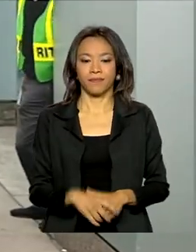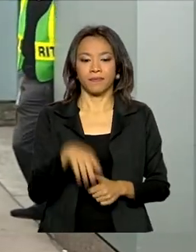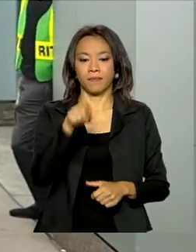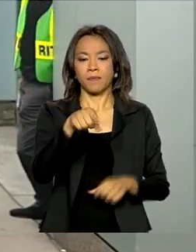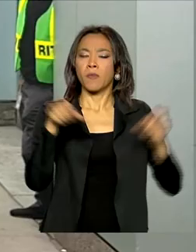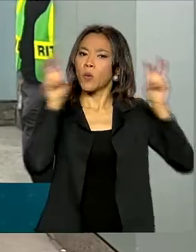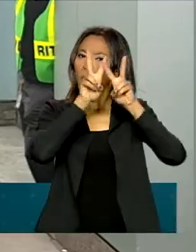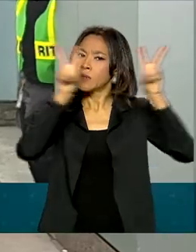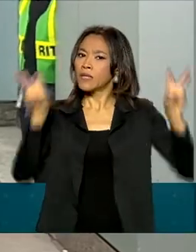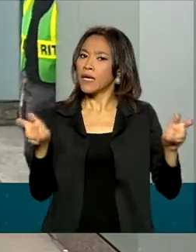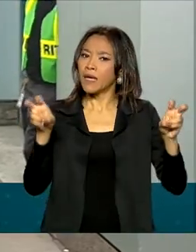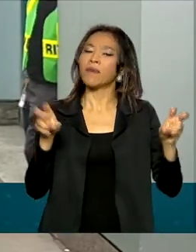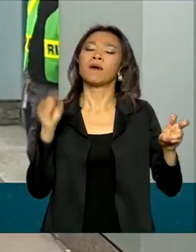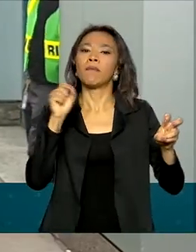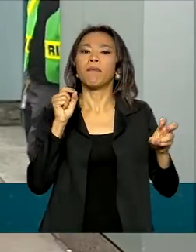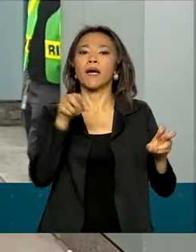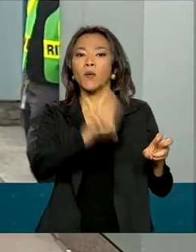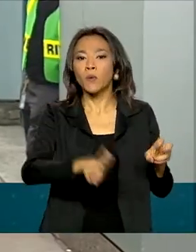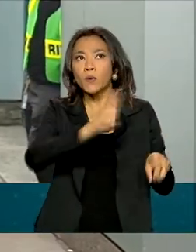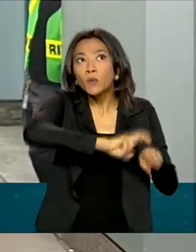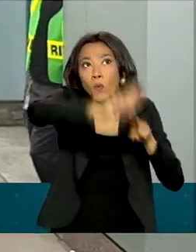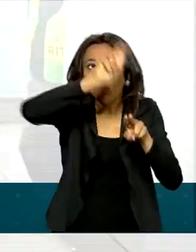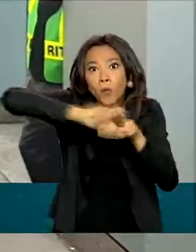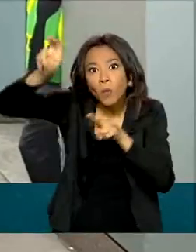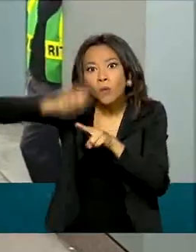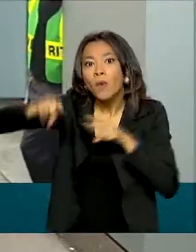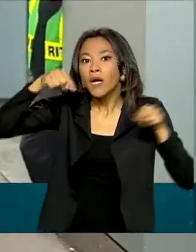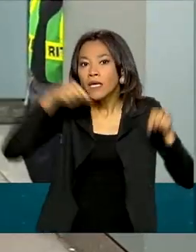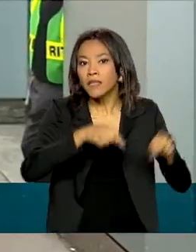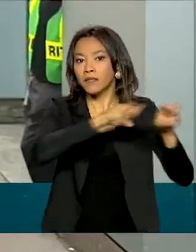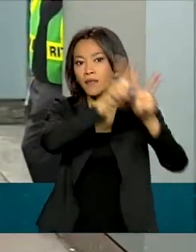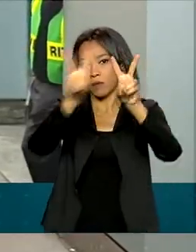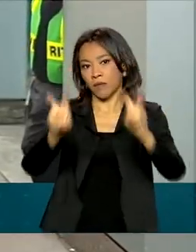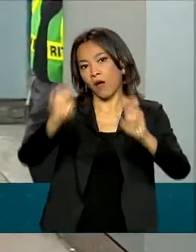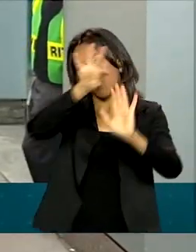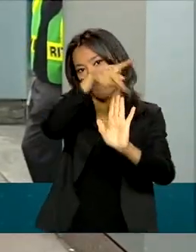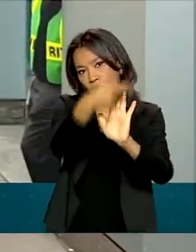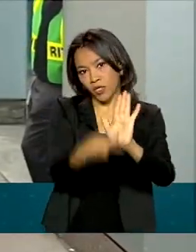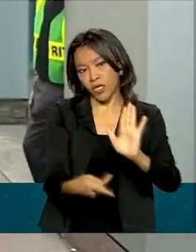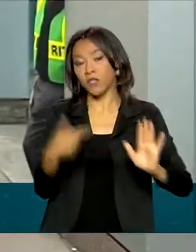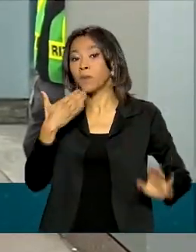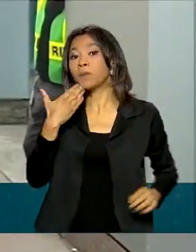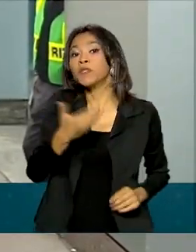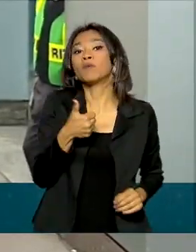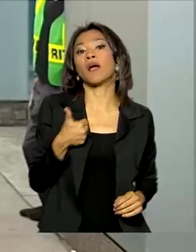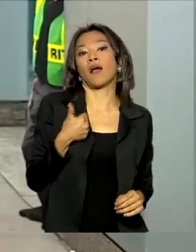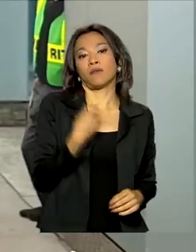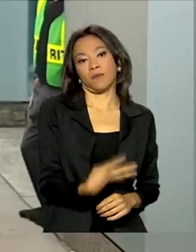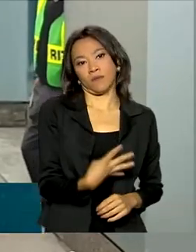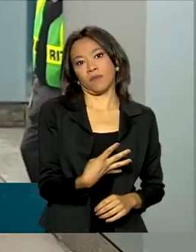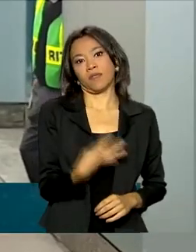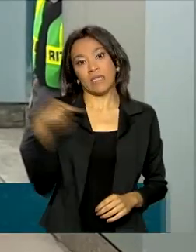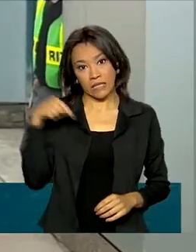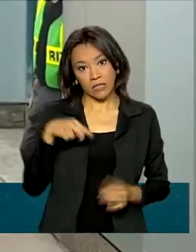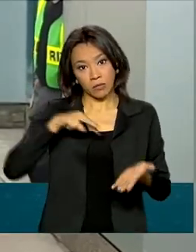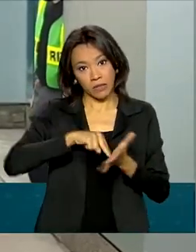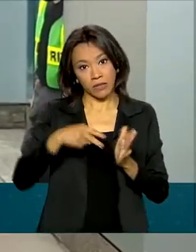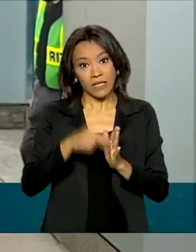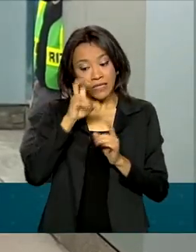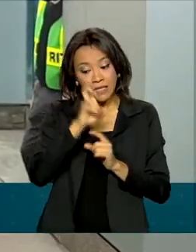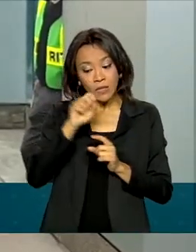das autorizações ferroviárias está na pauta. São 14 pedidos de autorização que podem representar até